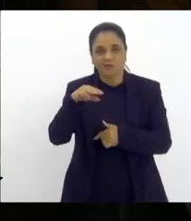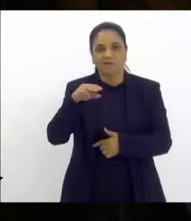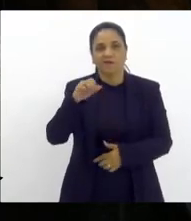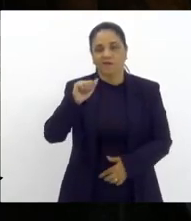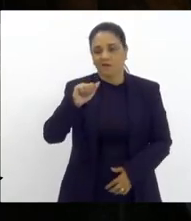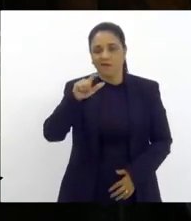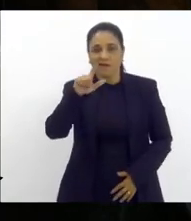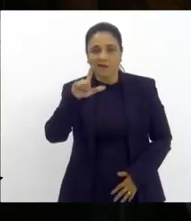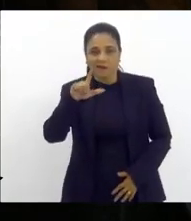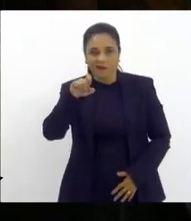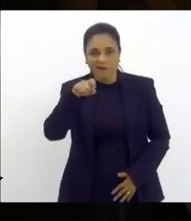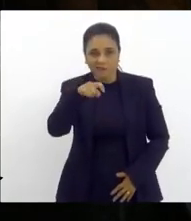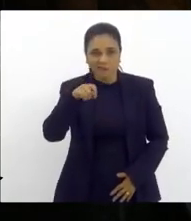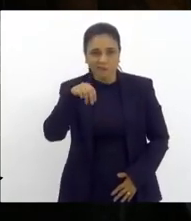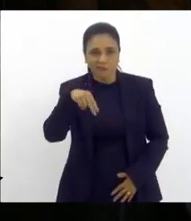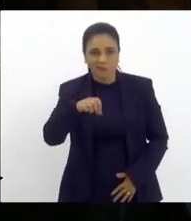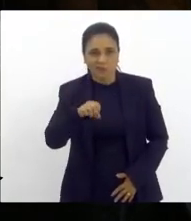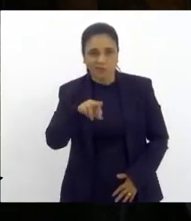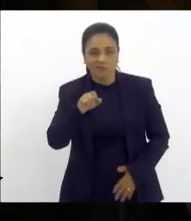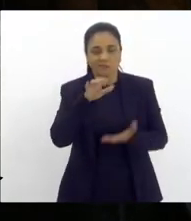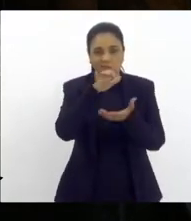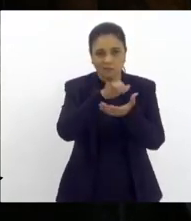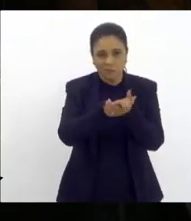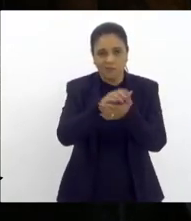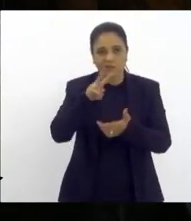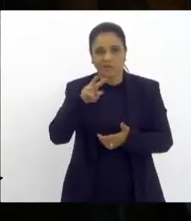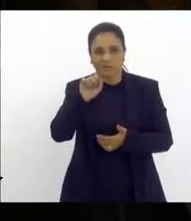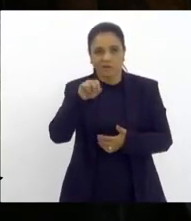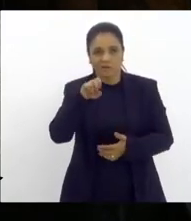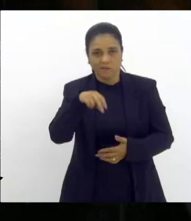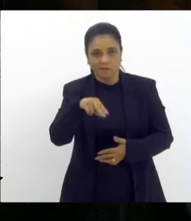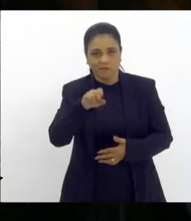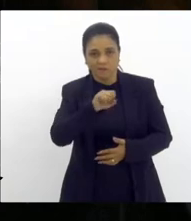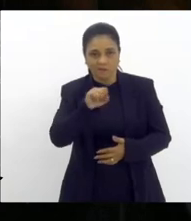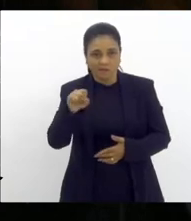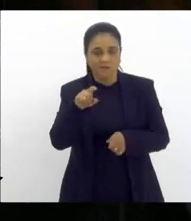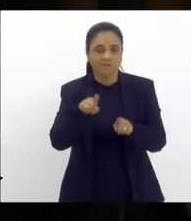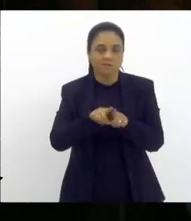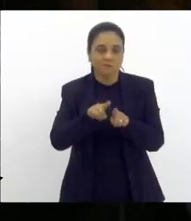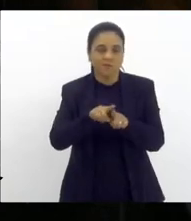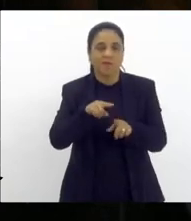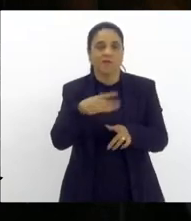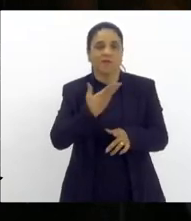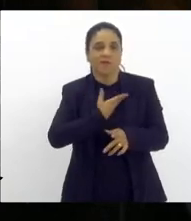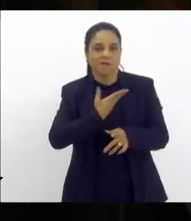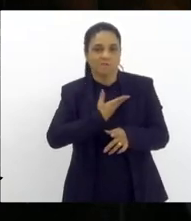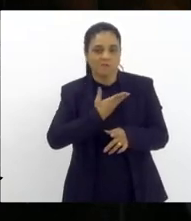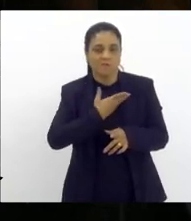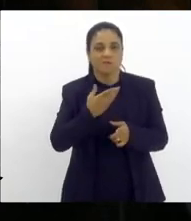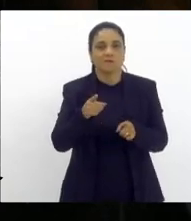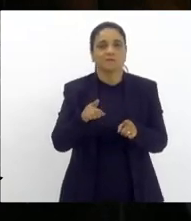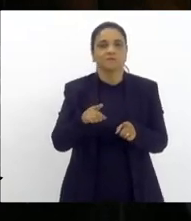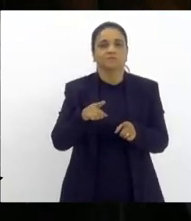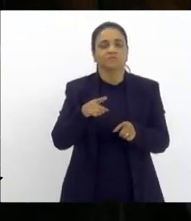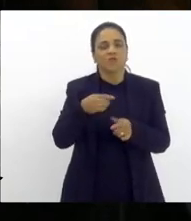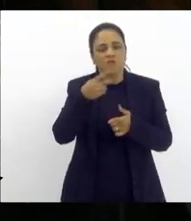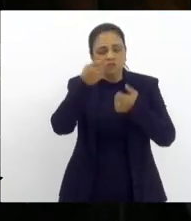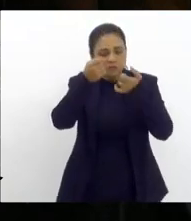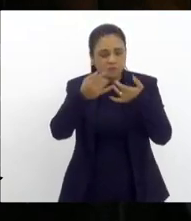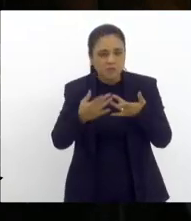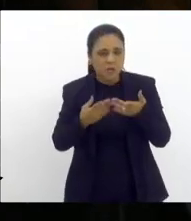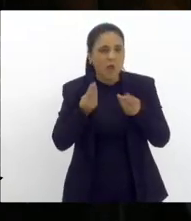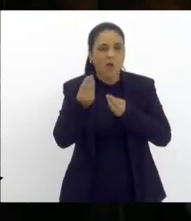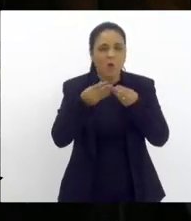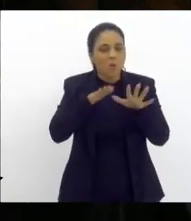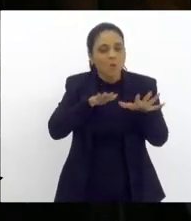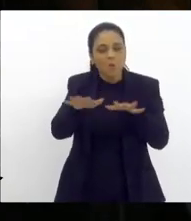Dona Marília que é a decana da Renovação Carismática Católica Eu queria falar um pouquinho rapidamente sobre este movimento que tem mais de